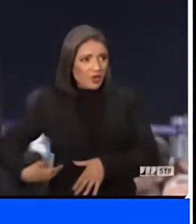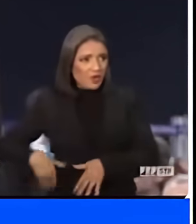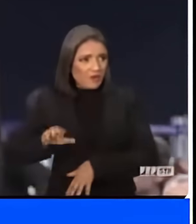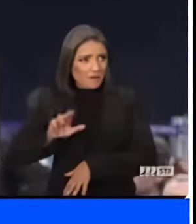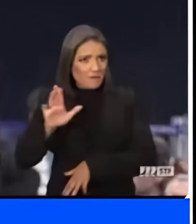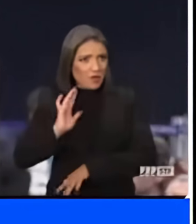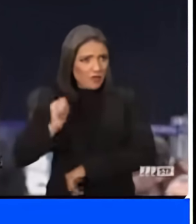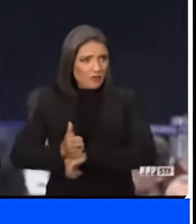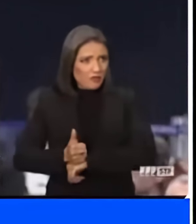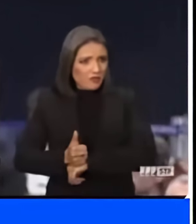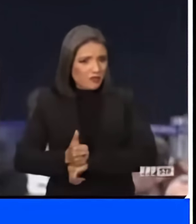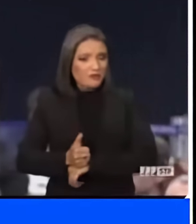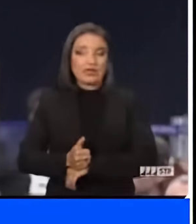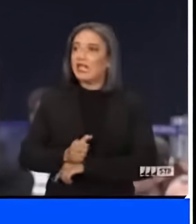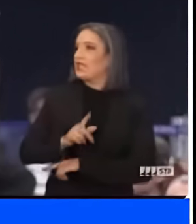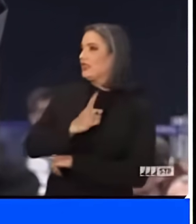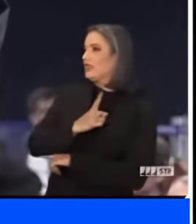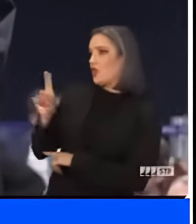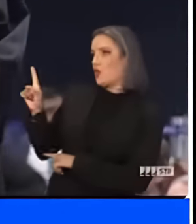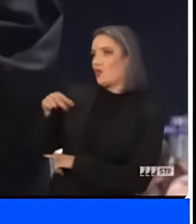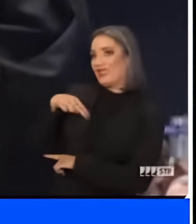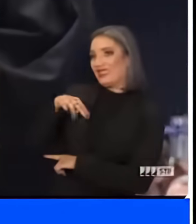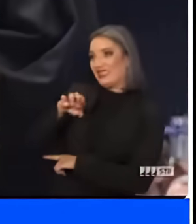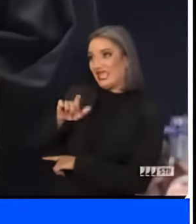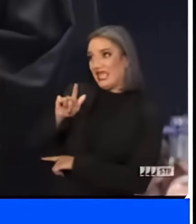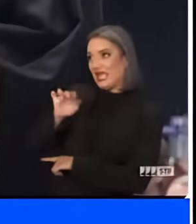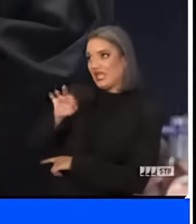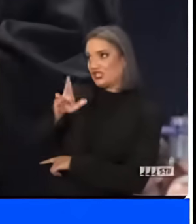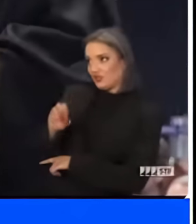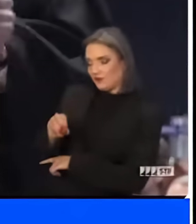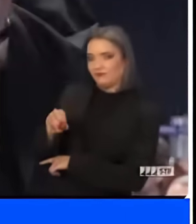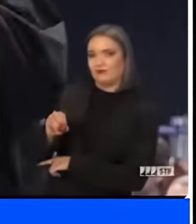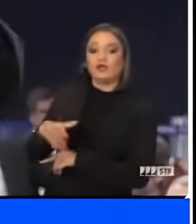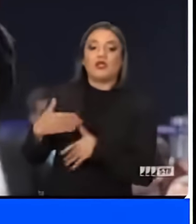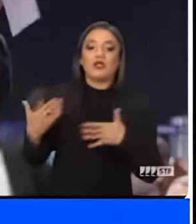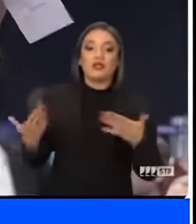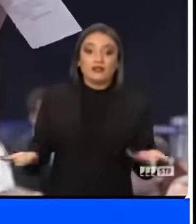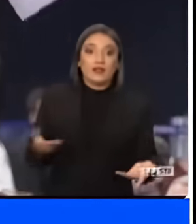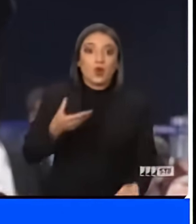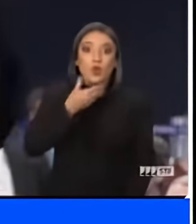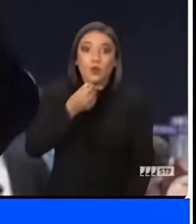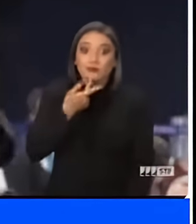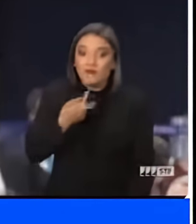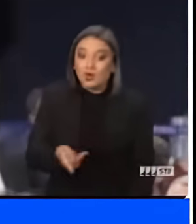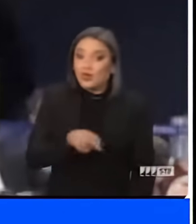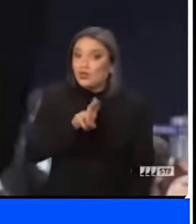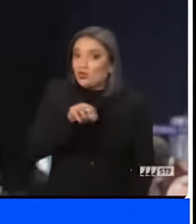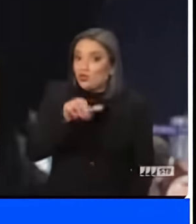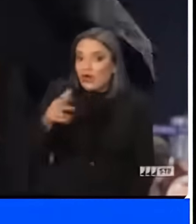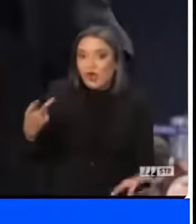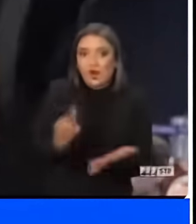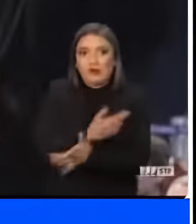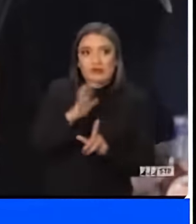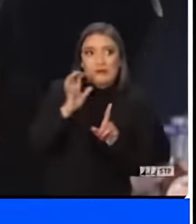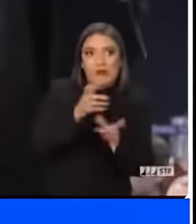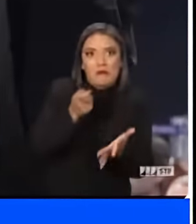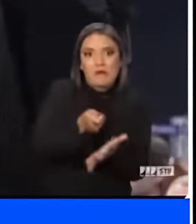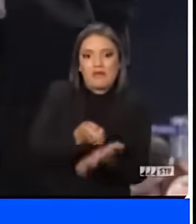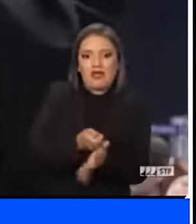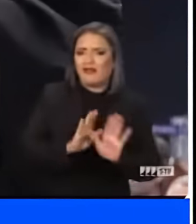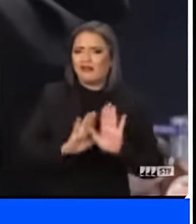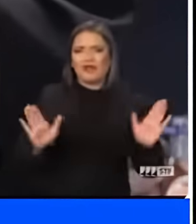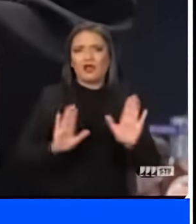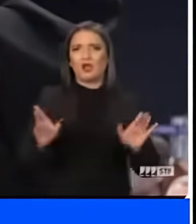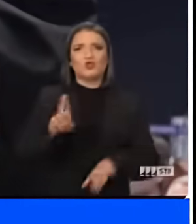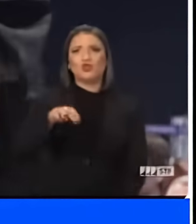Paulo. Negativo. Então, general Freire Gomes, comandante do Exército, disse que nunca foi pressionado pelo general Paulo Sérgio. Nunca, em nenhum momento, foi pressionado